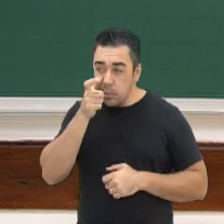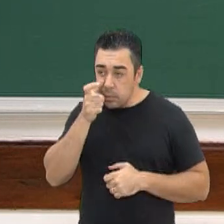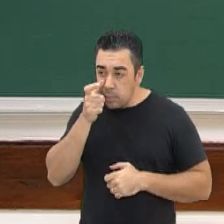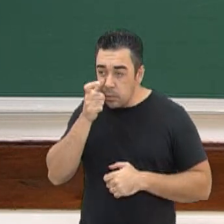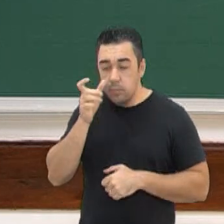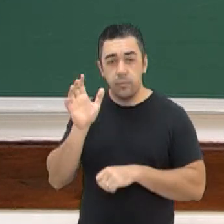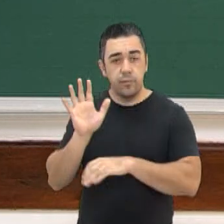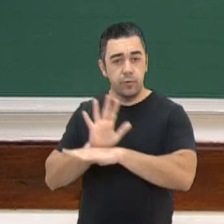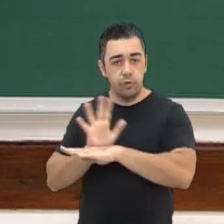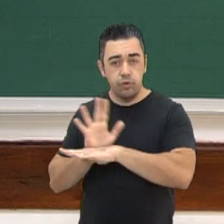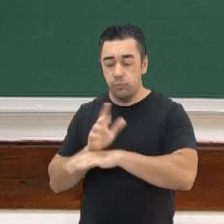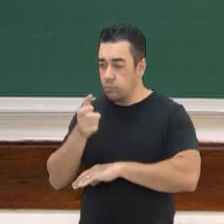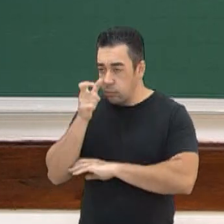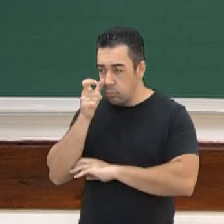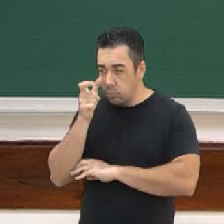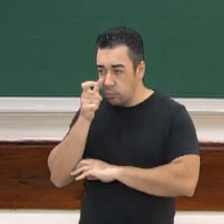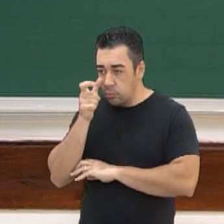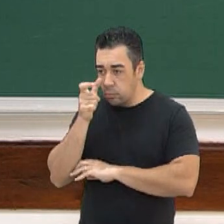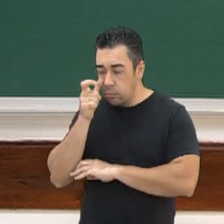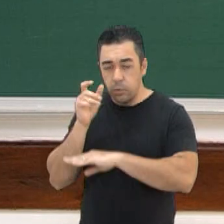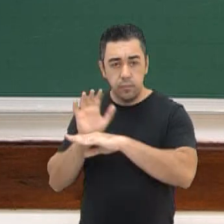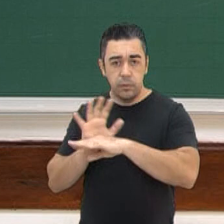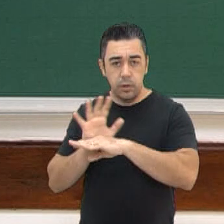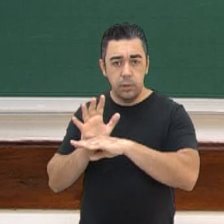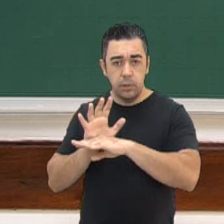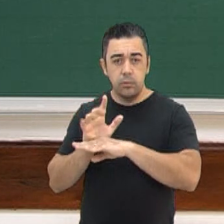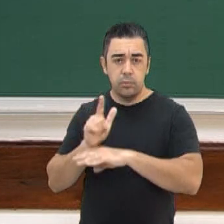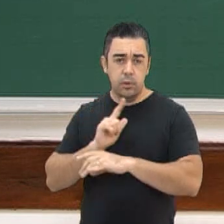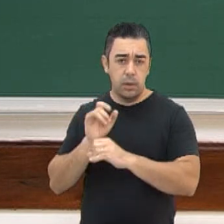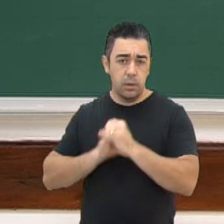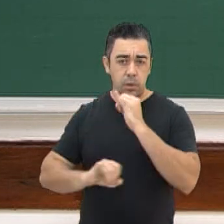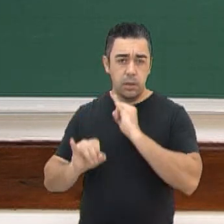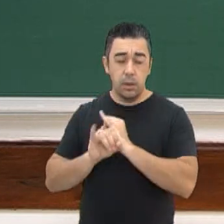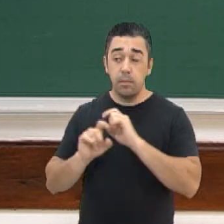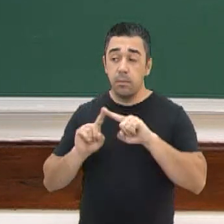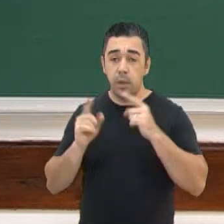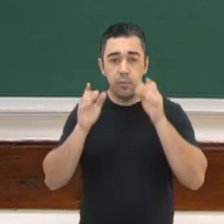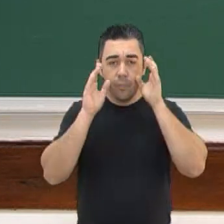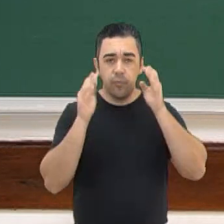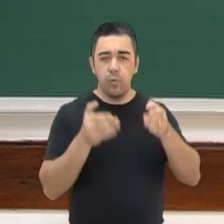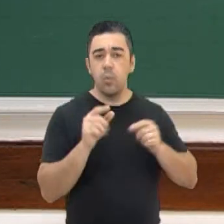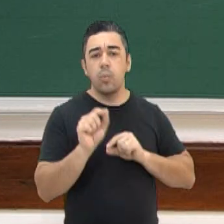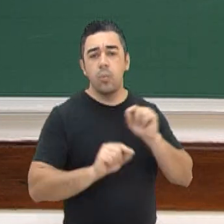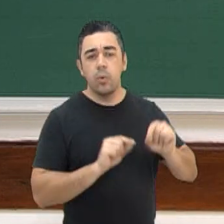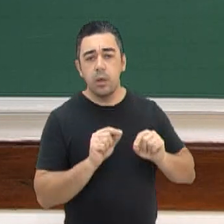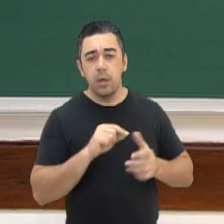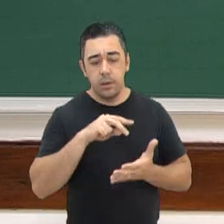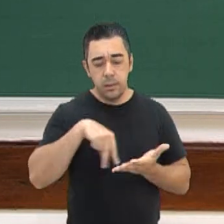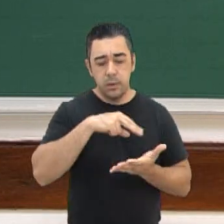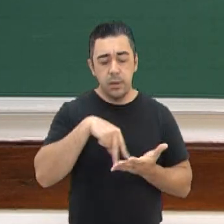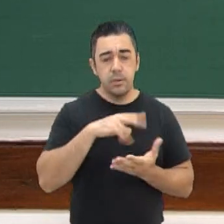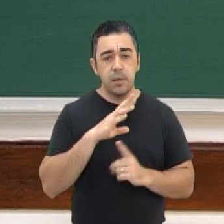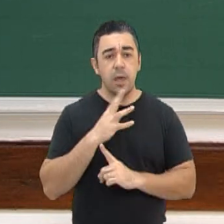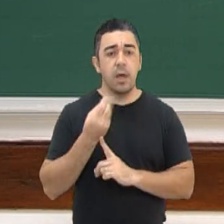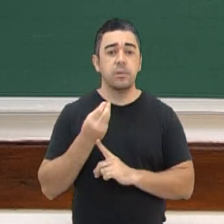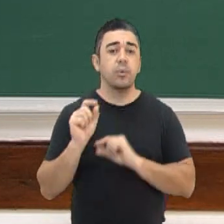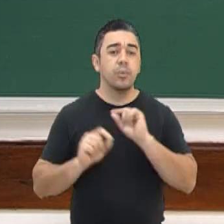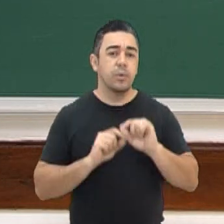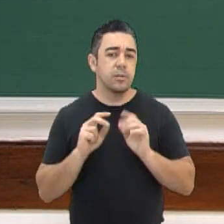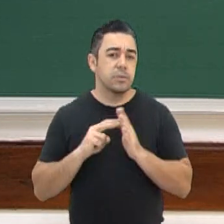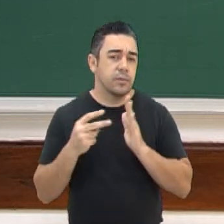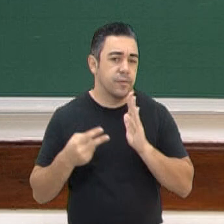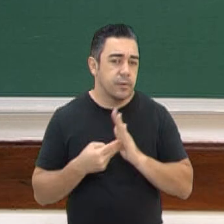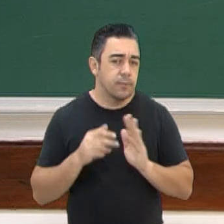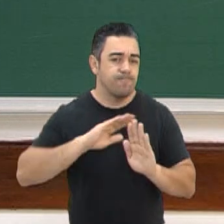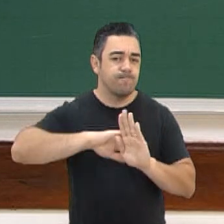um vídeo que é colocado na internet, mas o foco na dança como arte para esse autor é